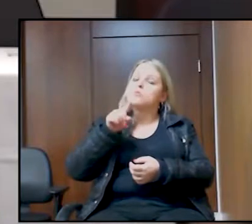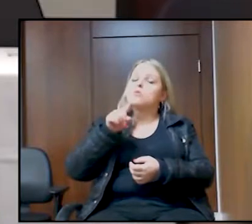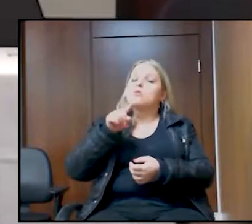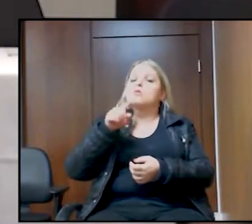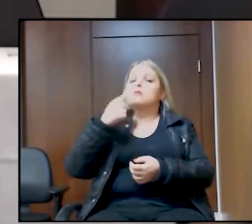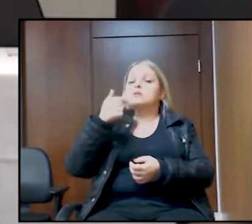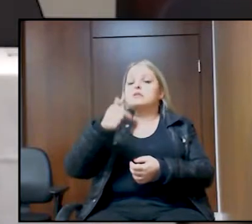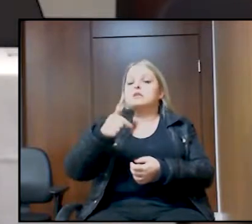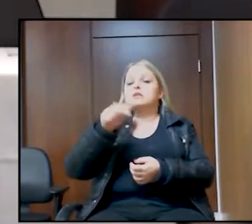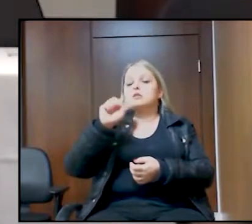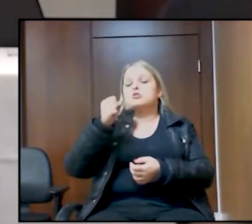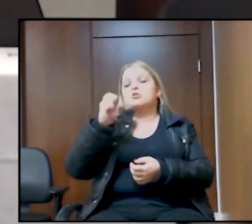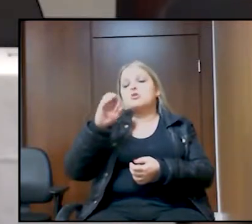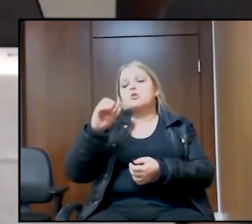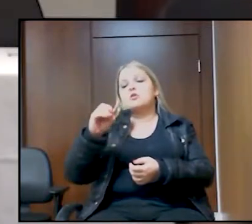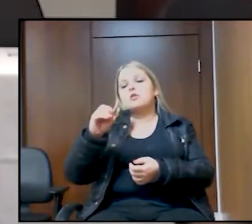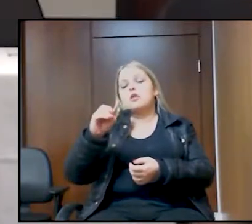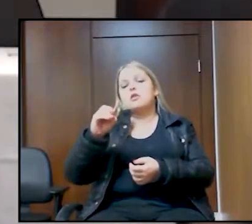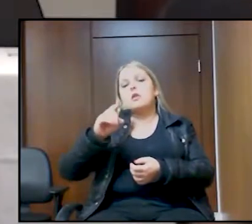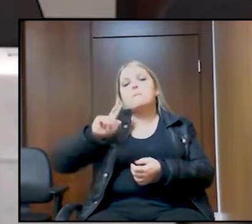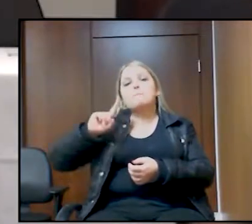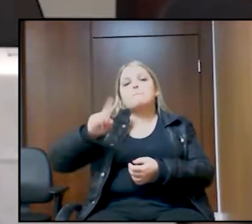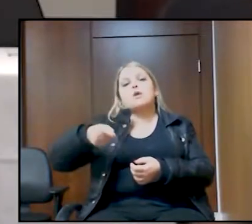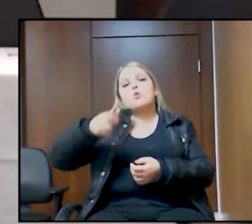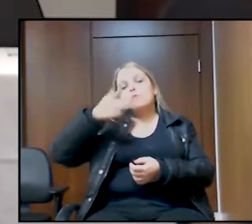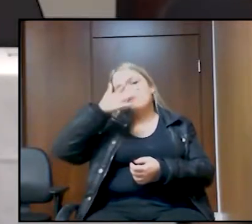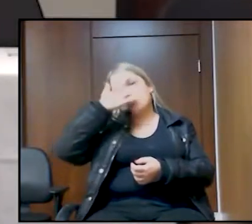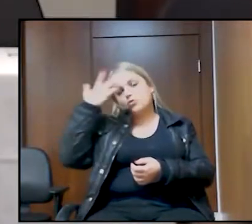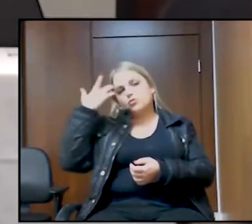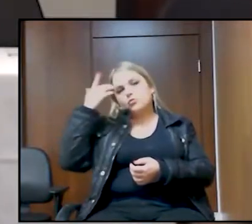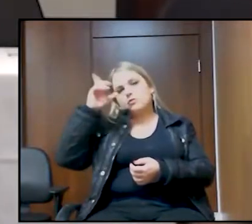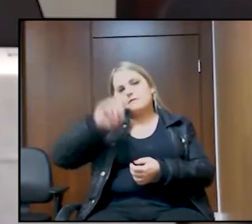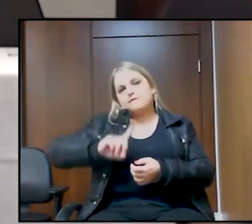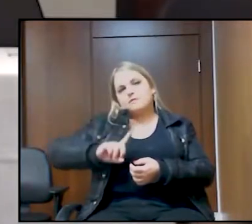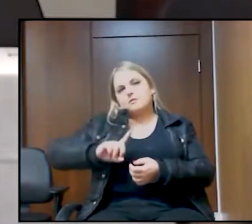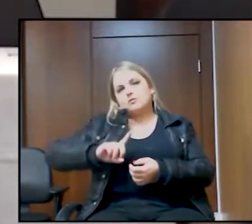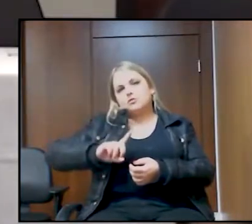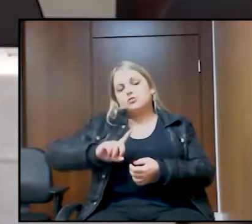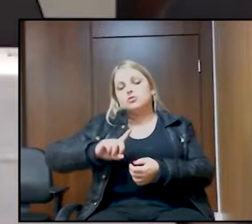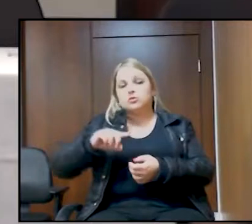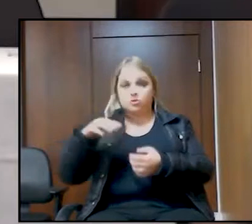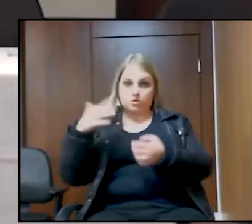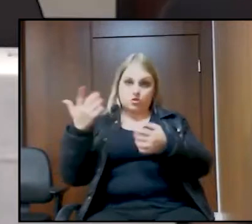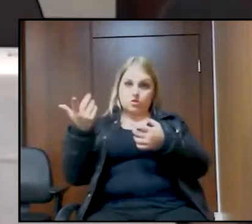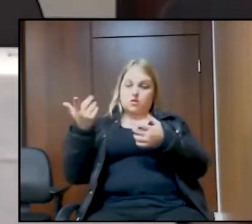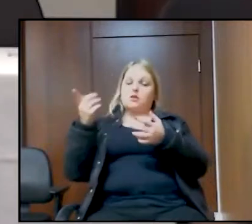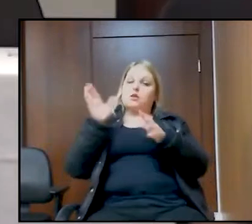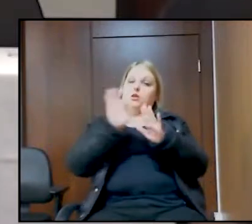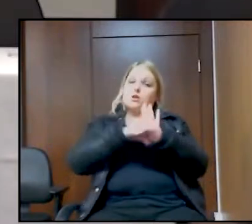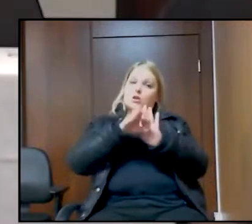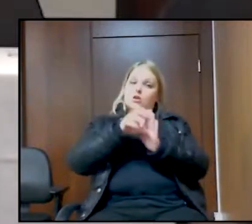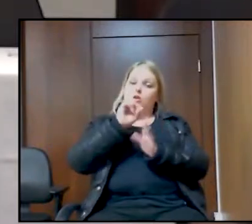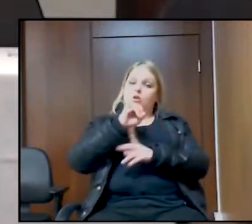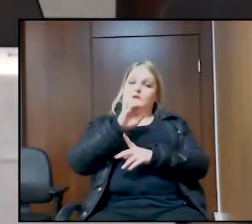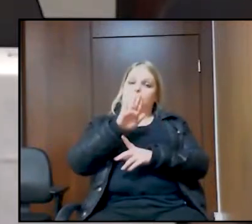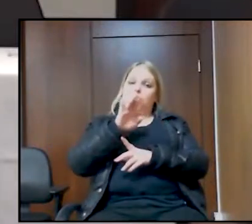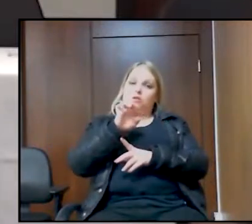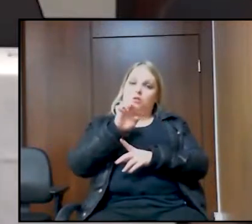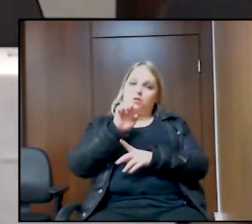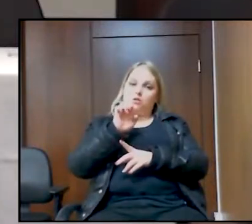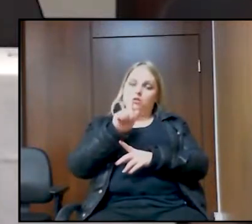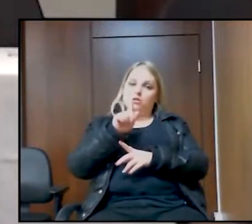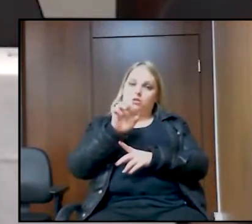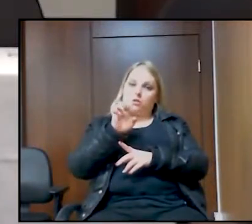780 mil pessoas com deficiência, né? Consideradas, segundo o conceito do IBGE, pessoas